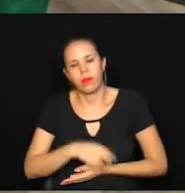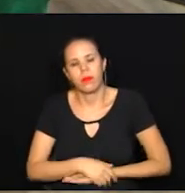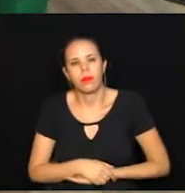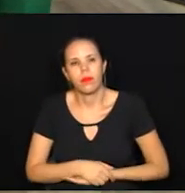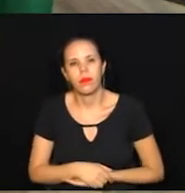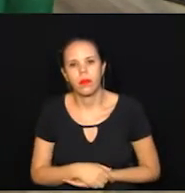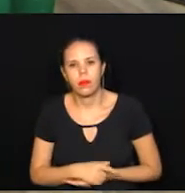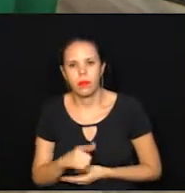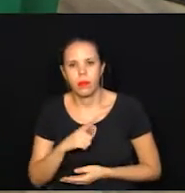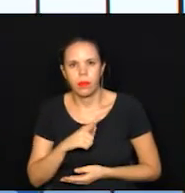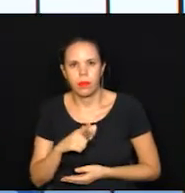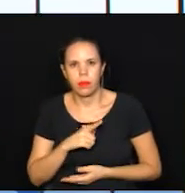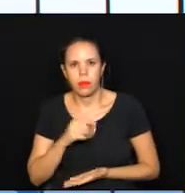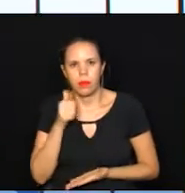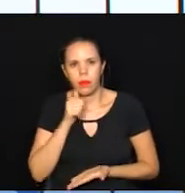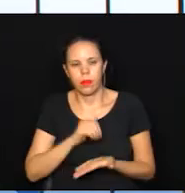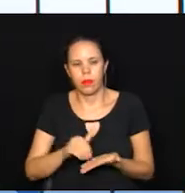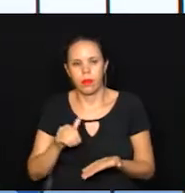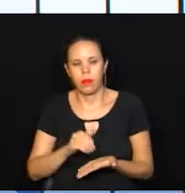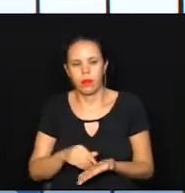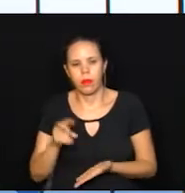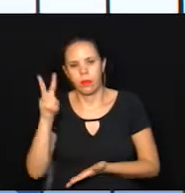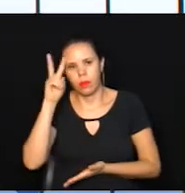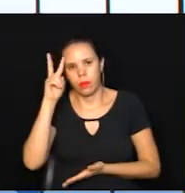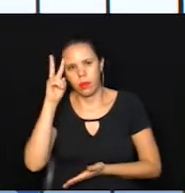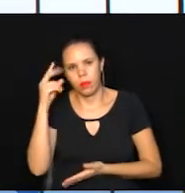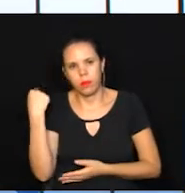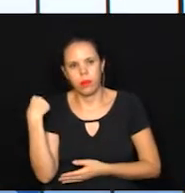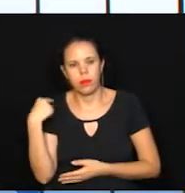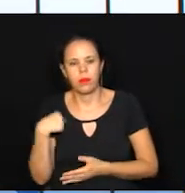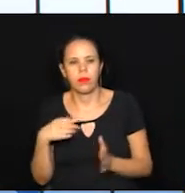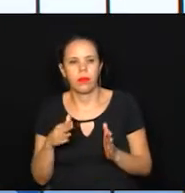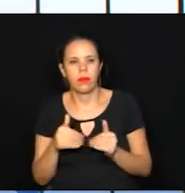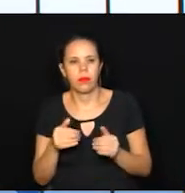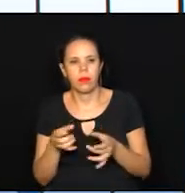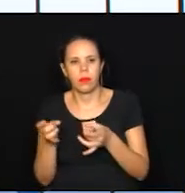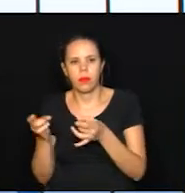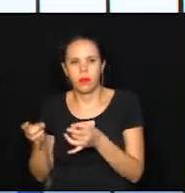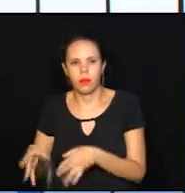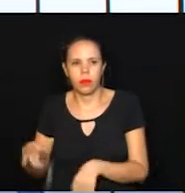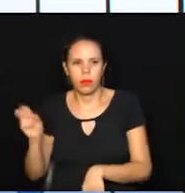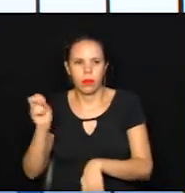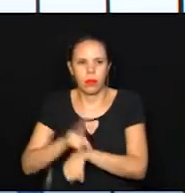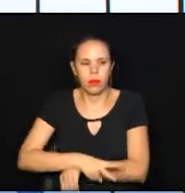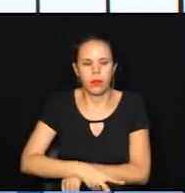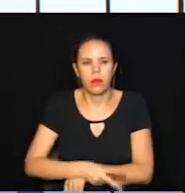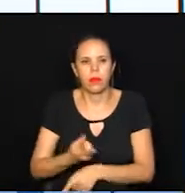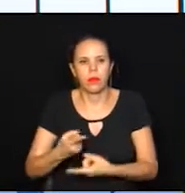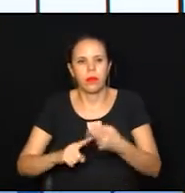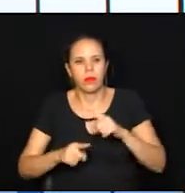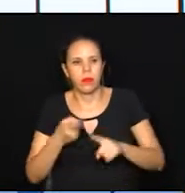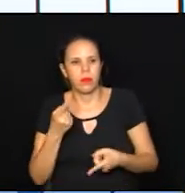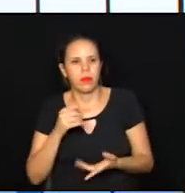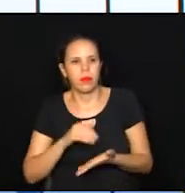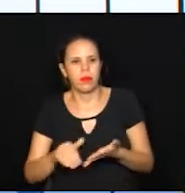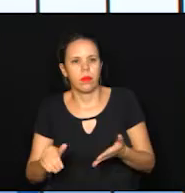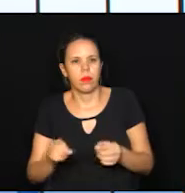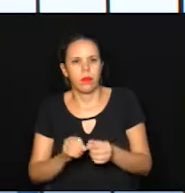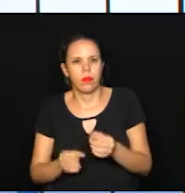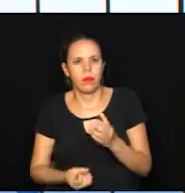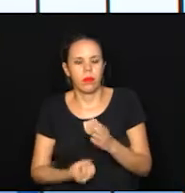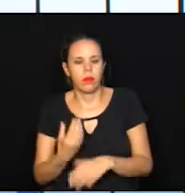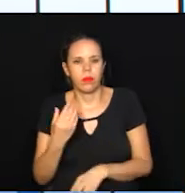nós tivemos a saída da secretária nesta segunda-feira. Ela pediu para deixar o cargo de acordo com uma nota emitida